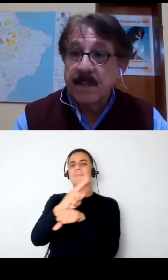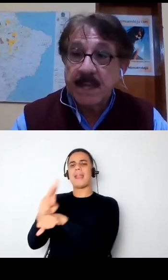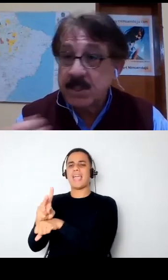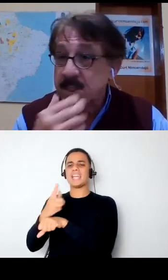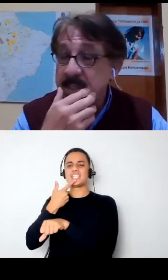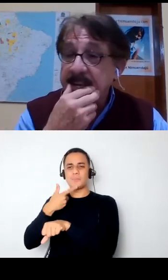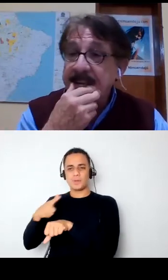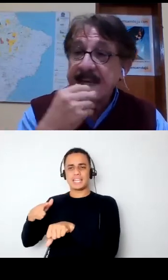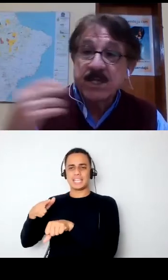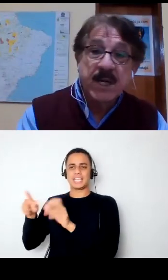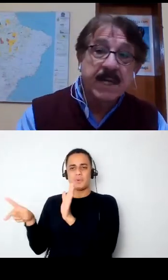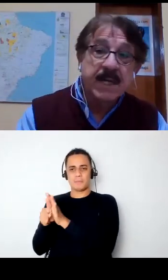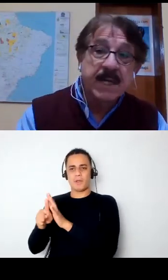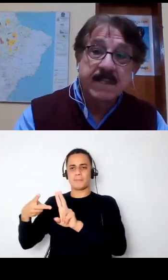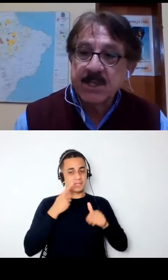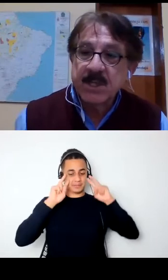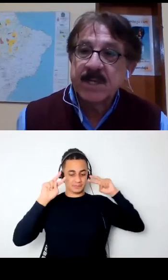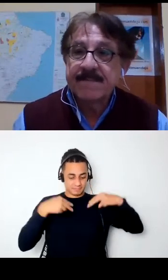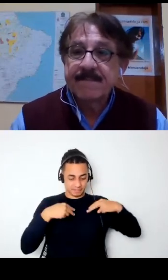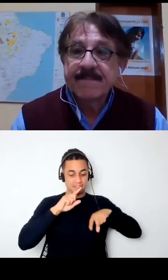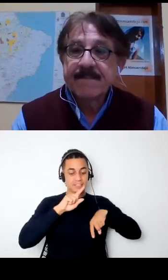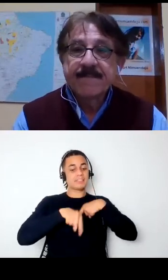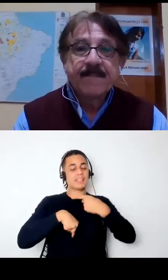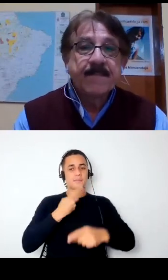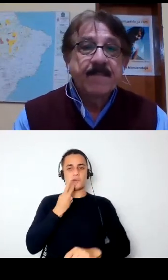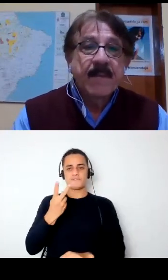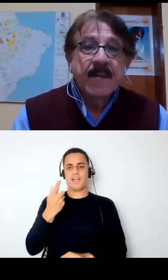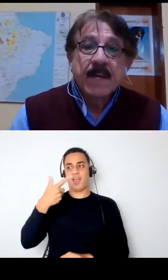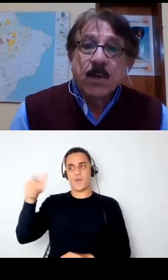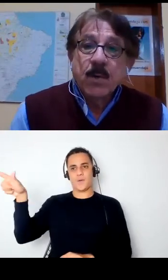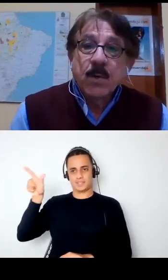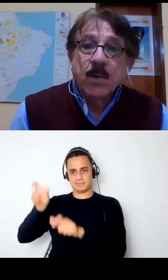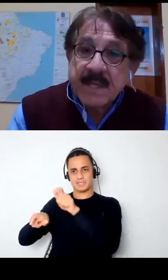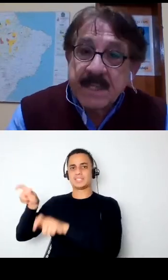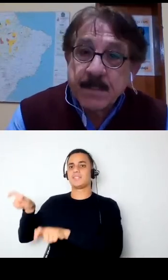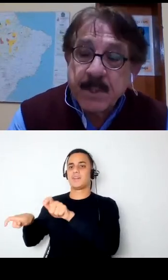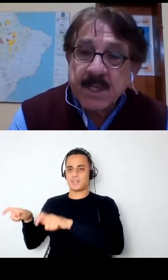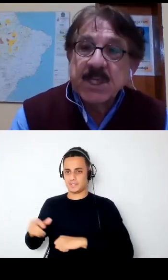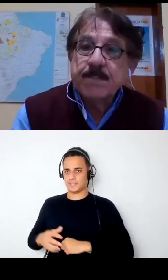tem que exatamente perceber isso e não tomar